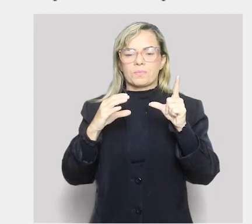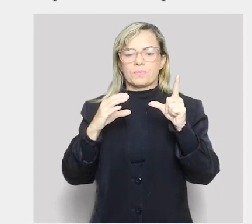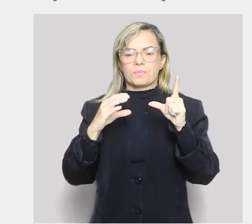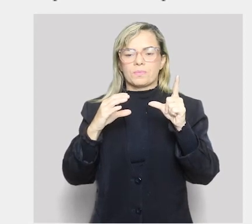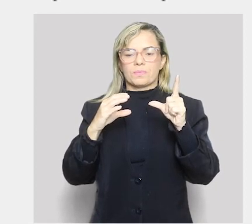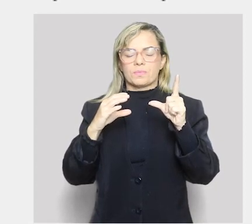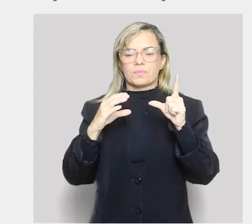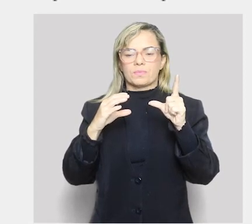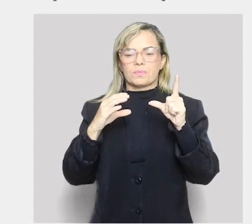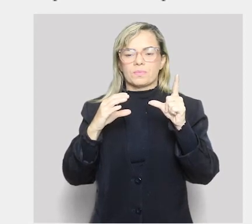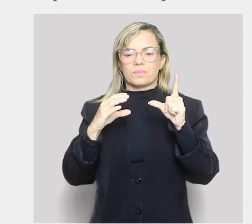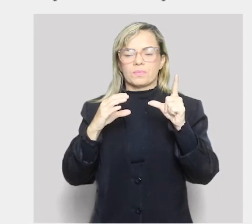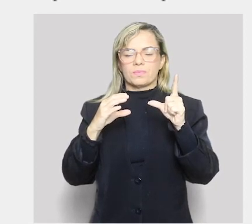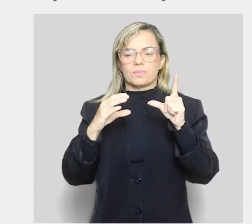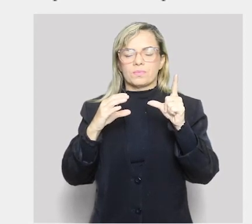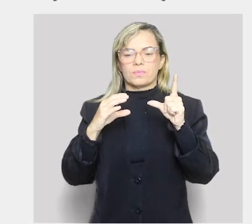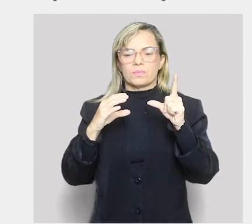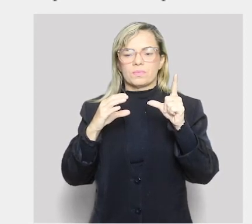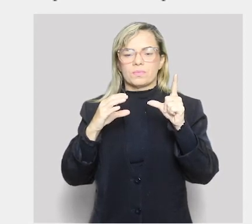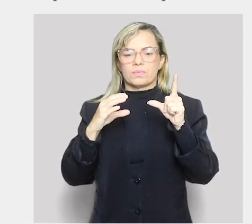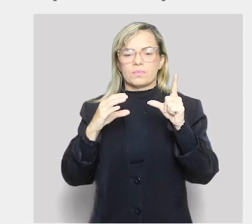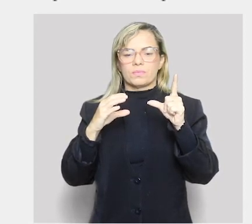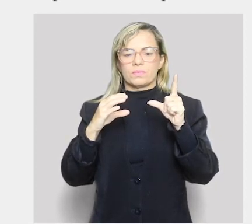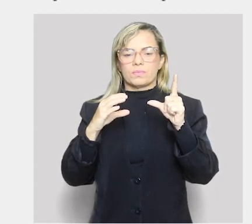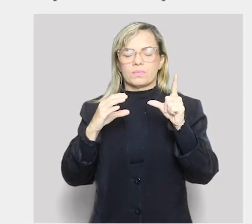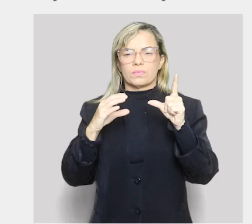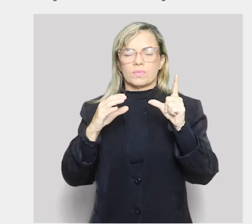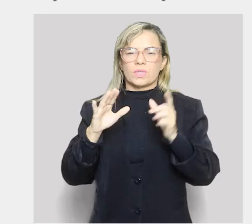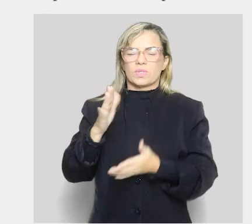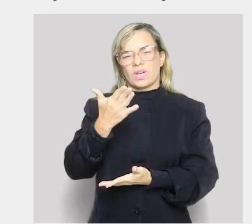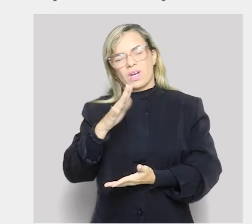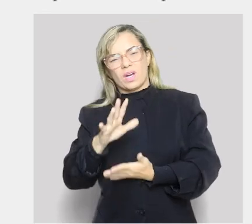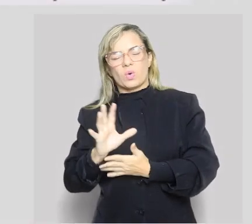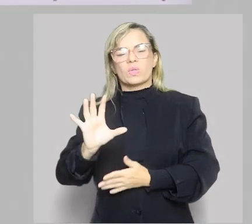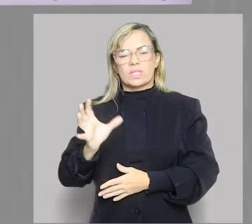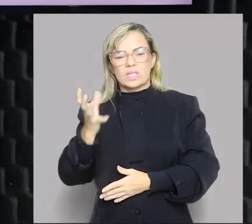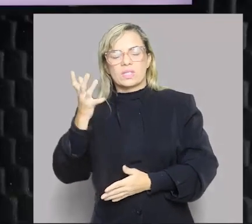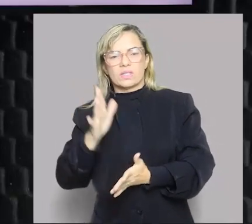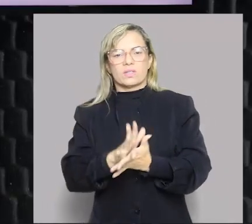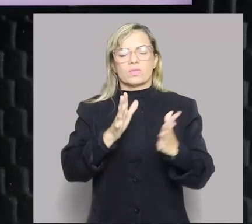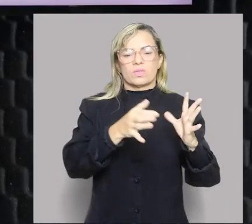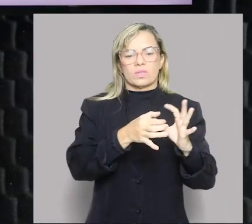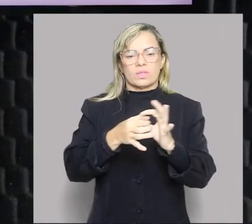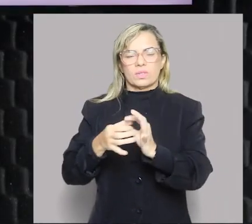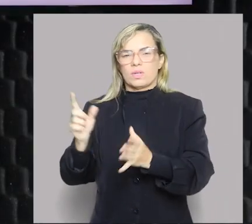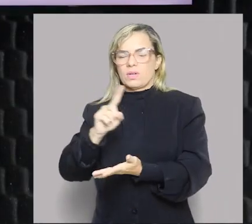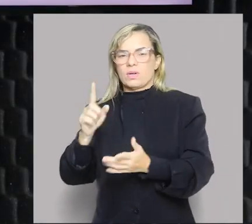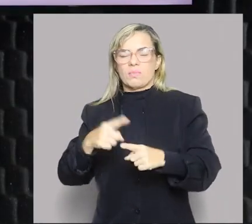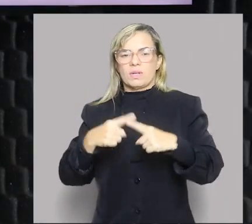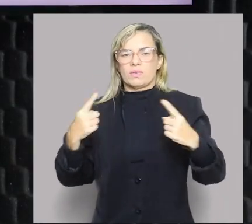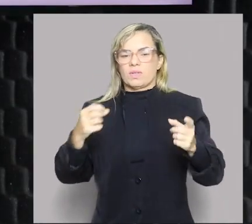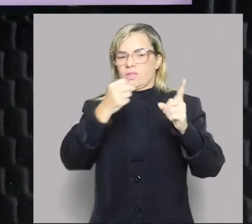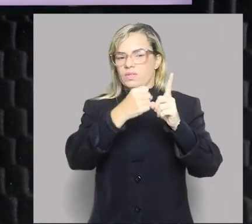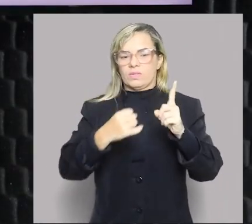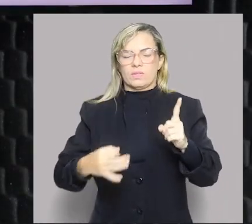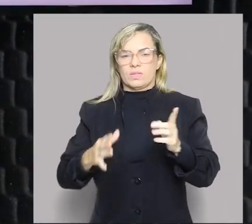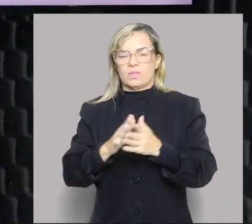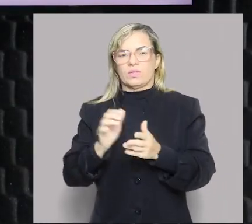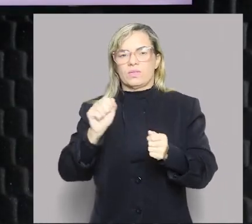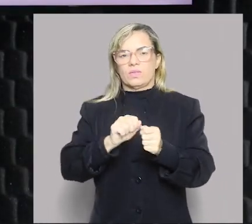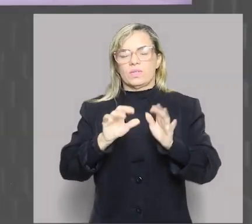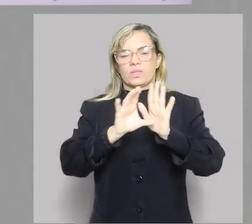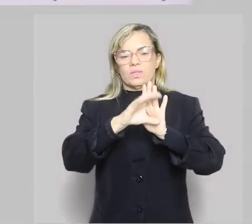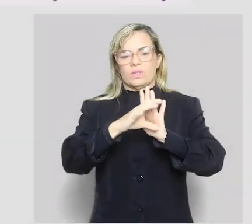o consumidor a comprar um outro mais caro. Isso às vezes também acontece, tá? Mas não foi essa descrição que ele fez do